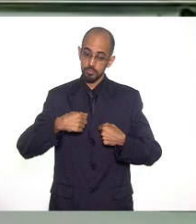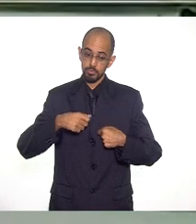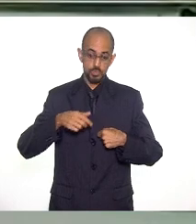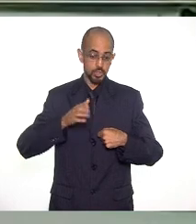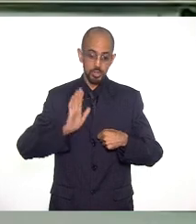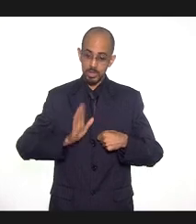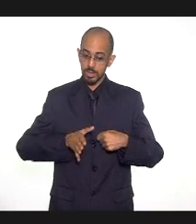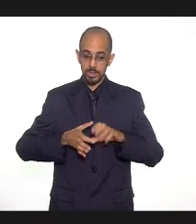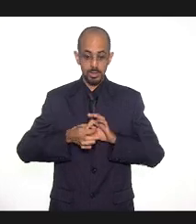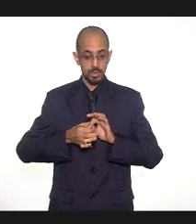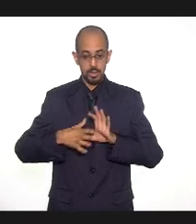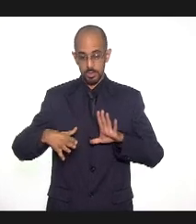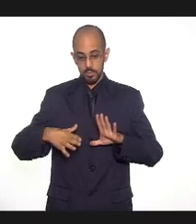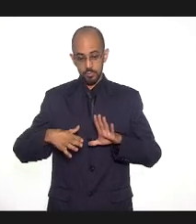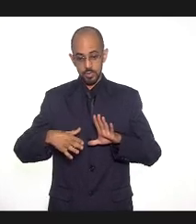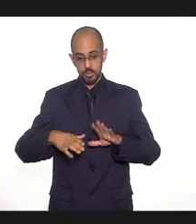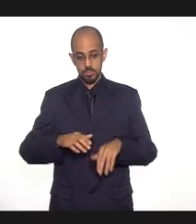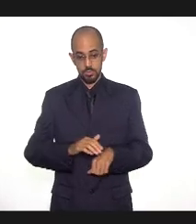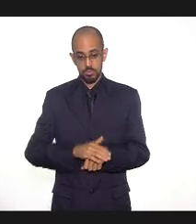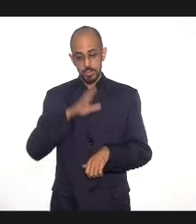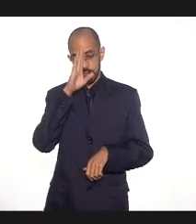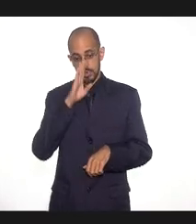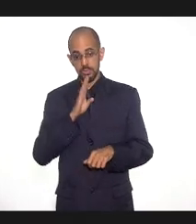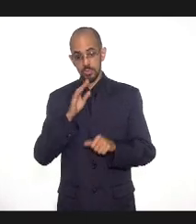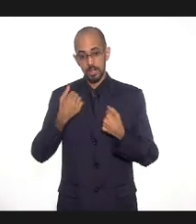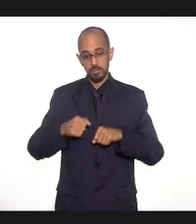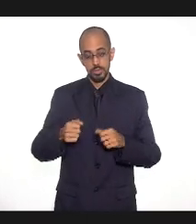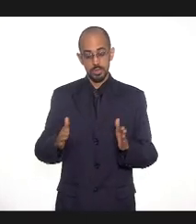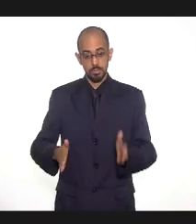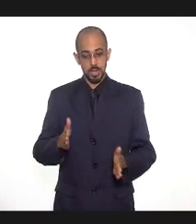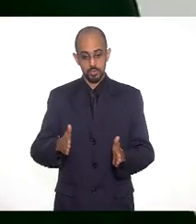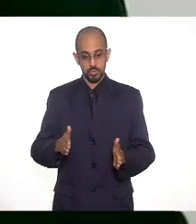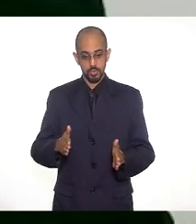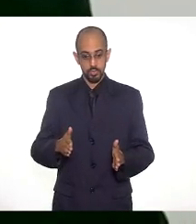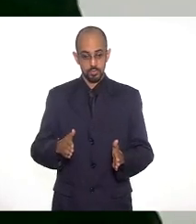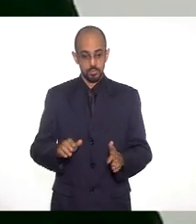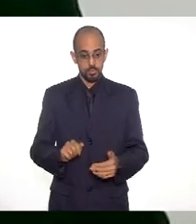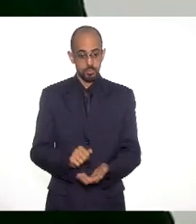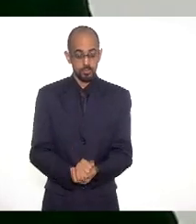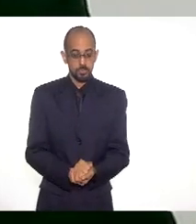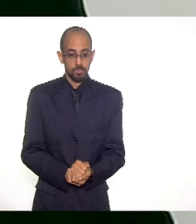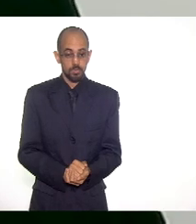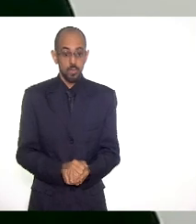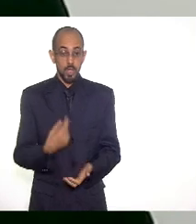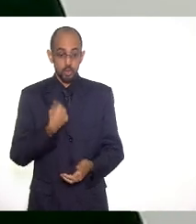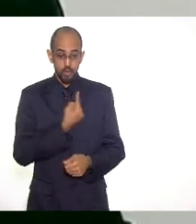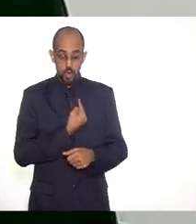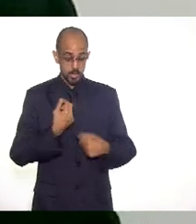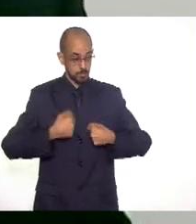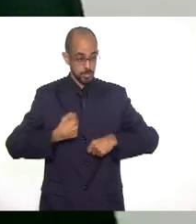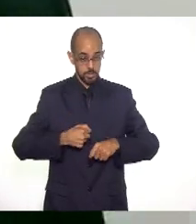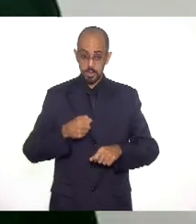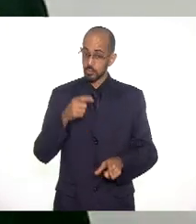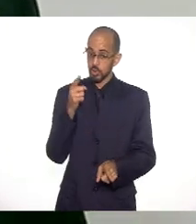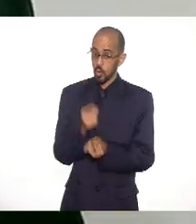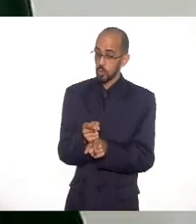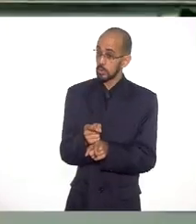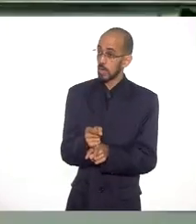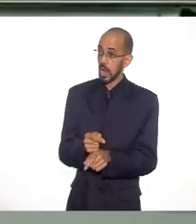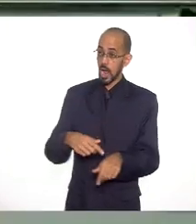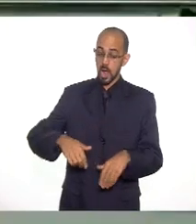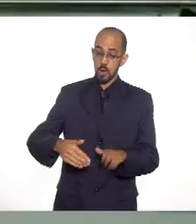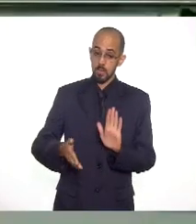Mas o que a gente está discutindo não é se anexa ou não anexa? Mas a gente tem que achar uma proposta. A questão não é só